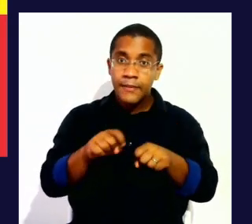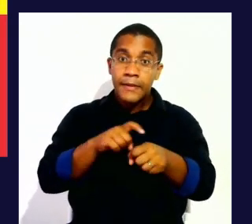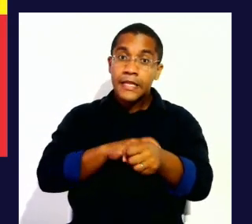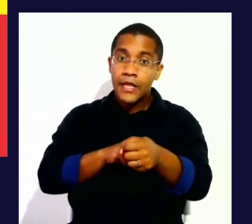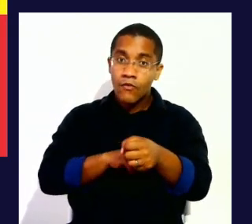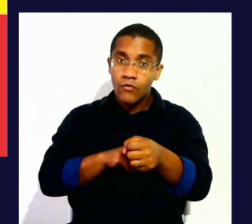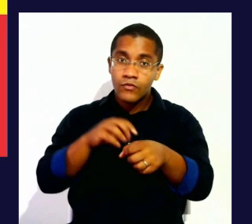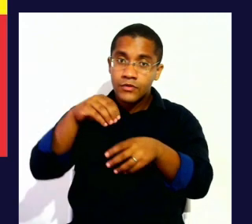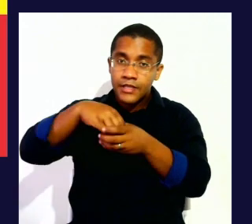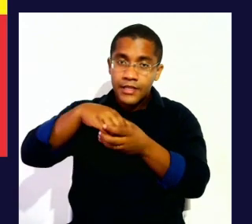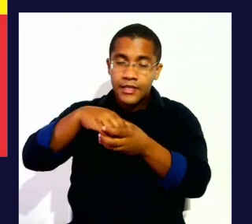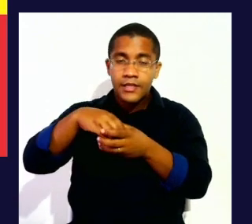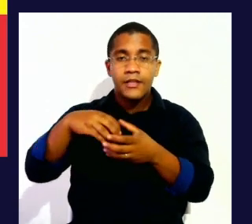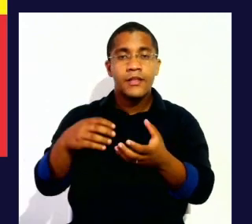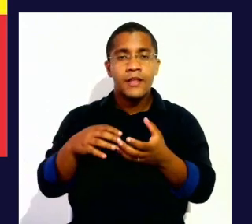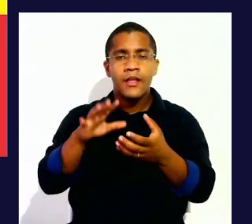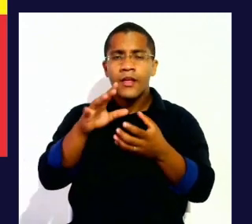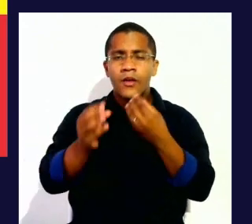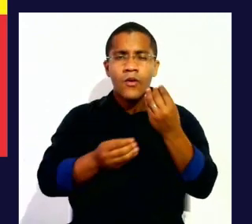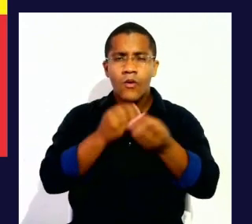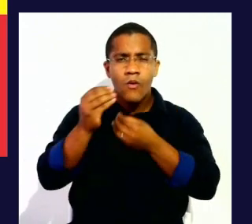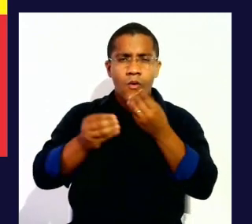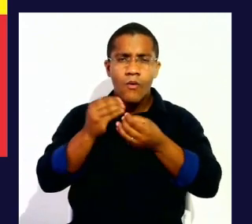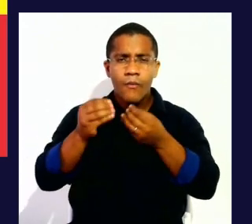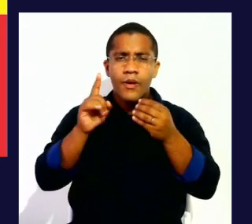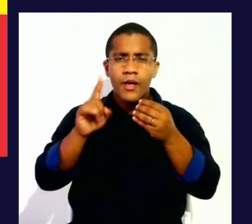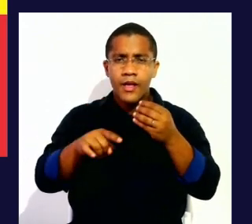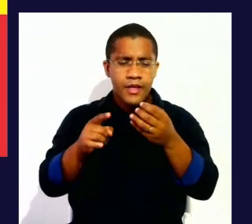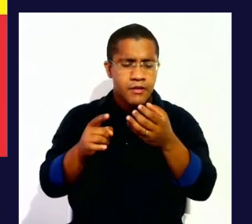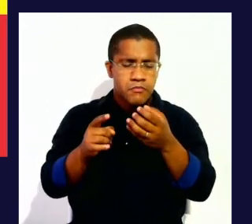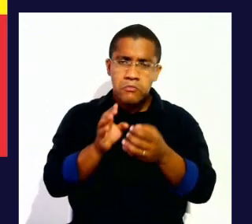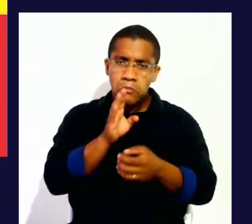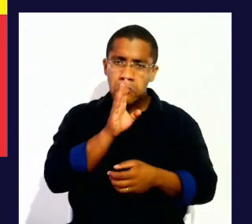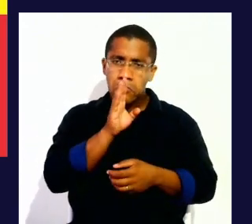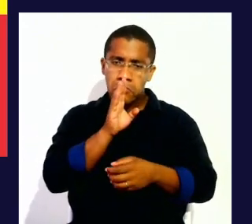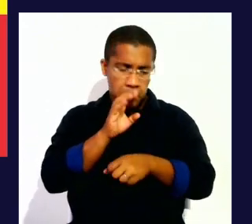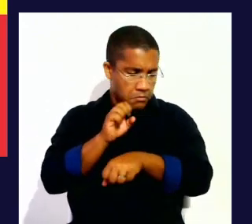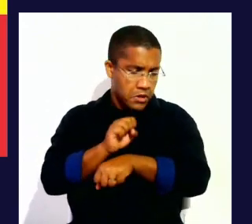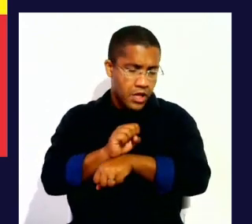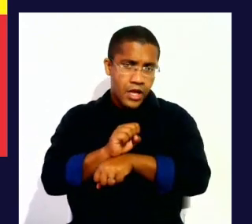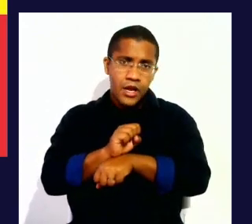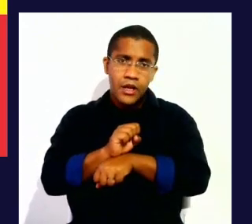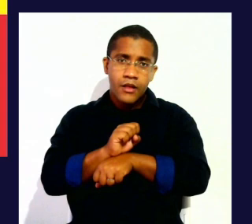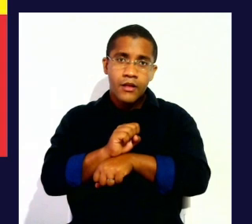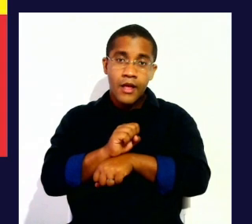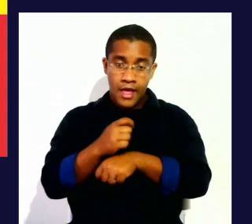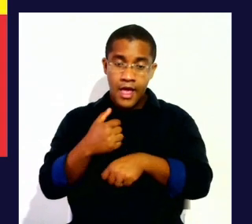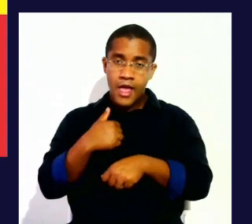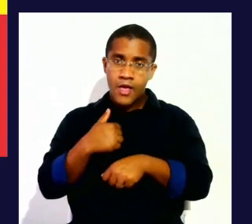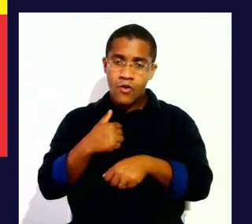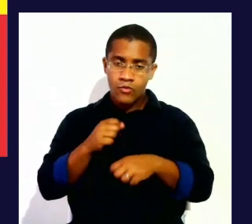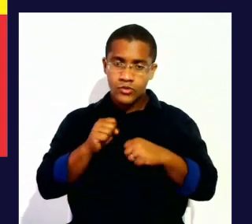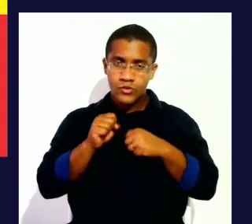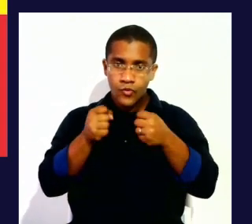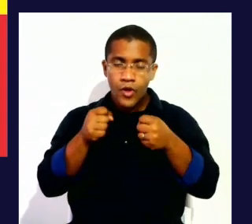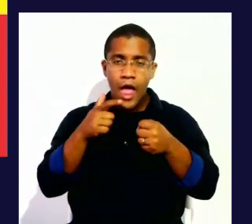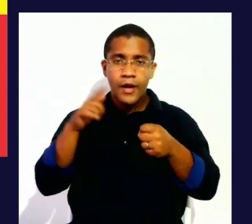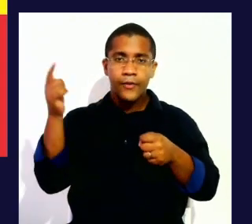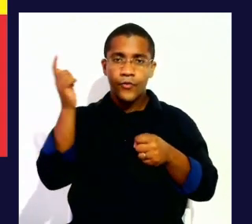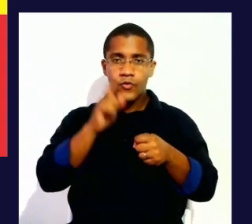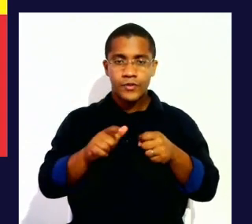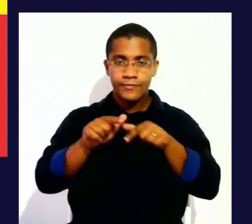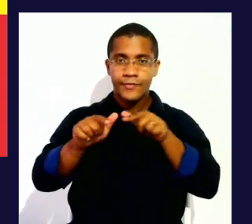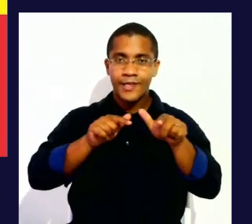nervoso central. E como este se encontra em parte sob controle consciente, chama-se músculo